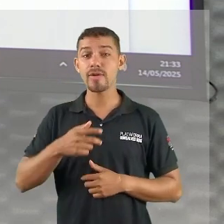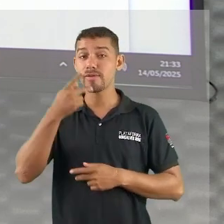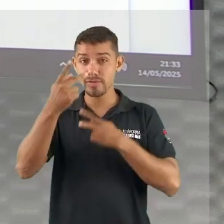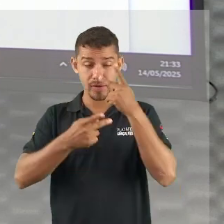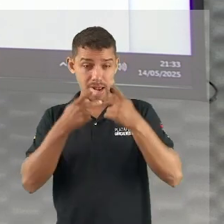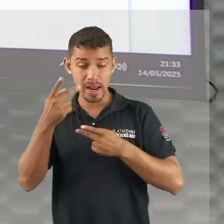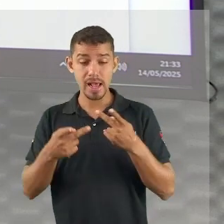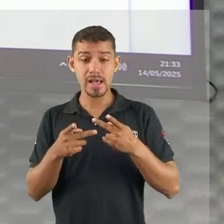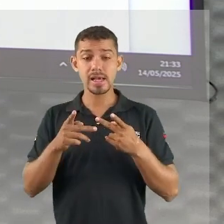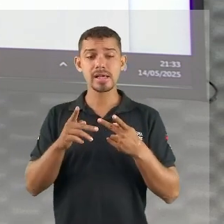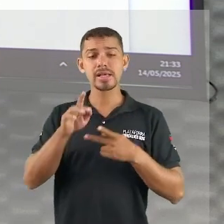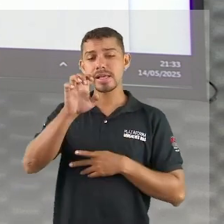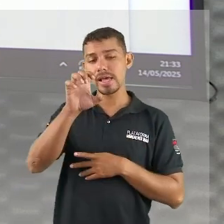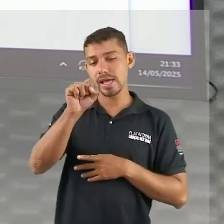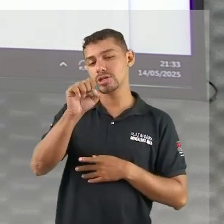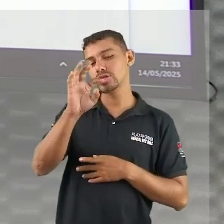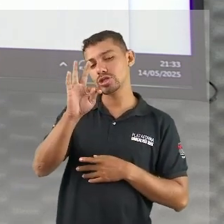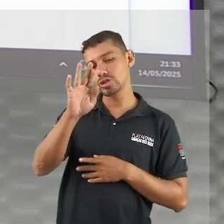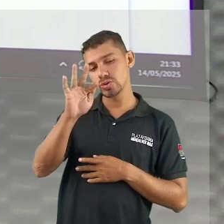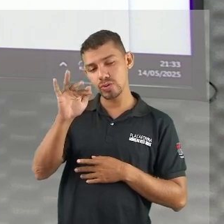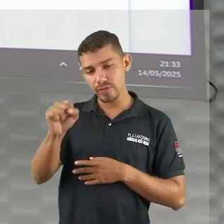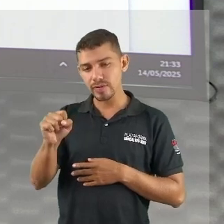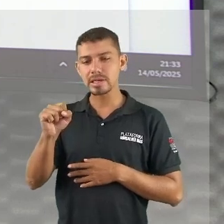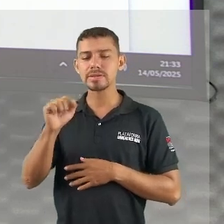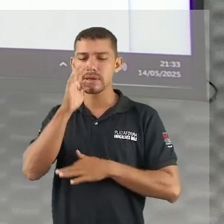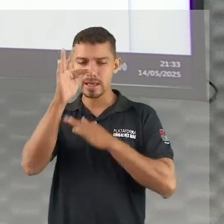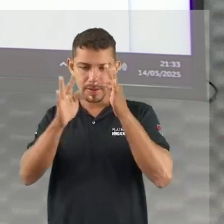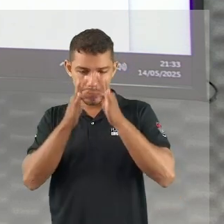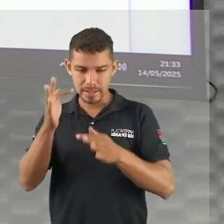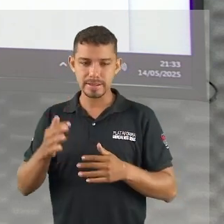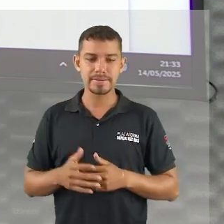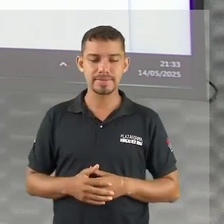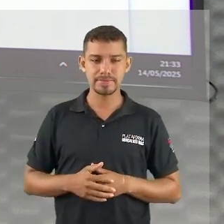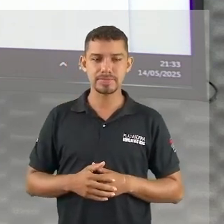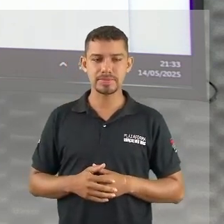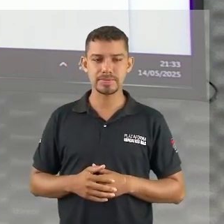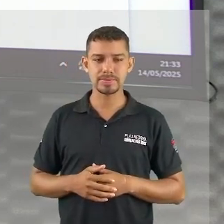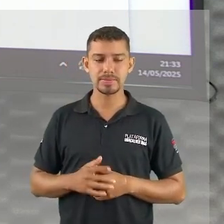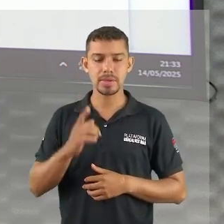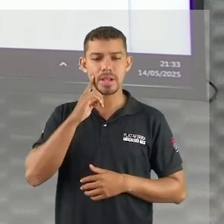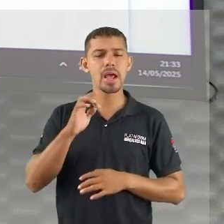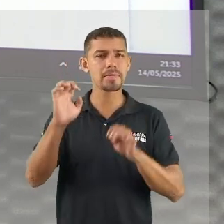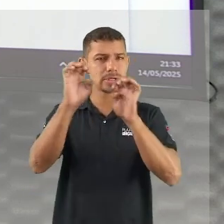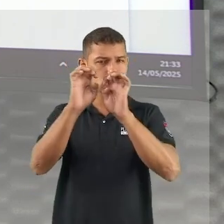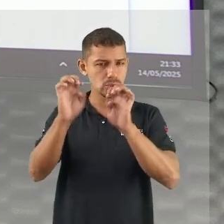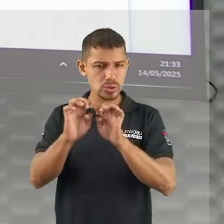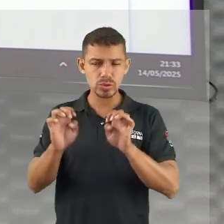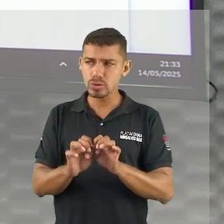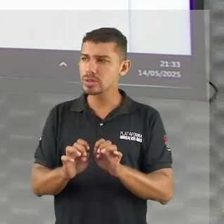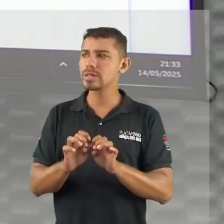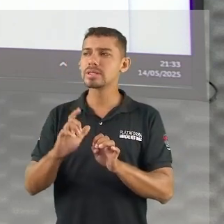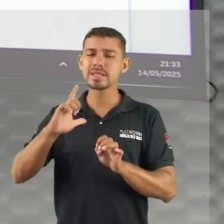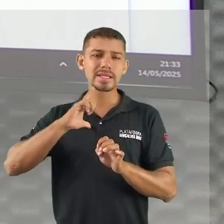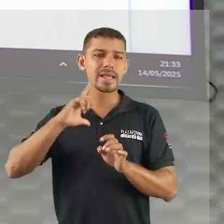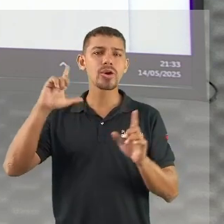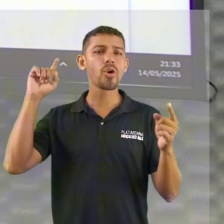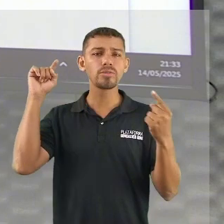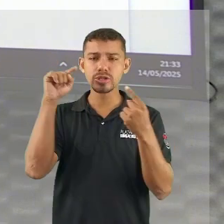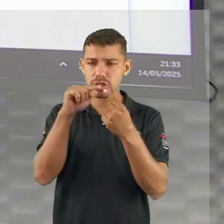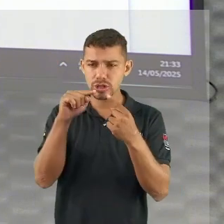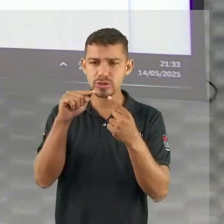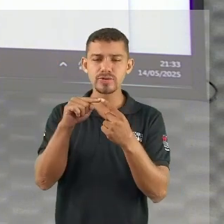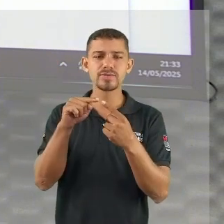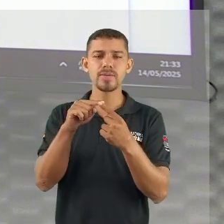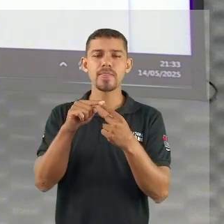as estufas para plantas. Então veja só. A estufa é uma estrutura que tem como